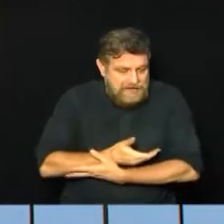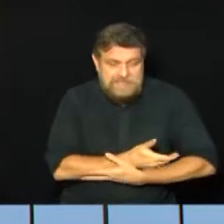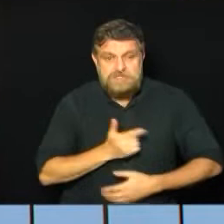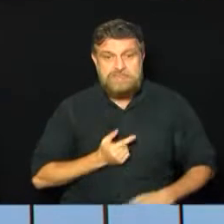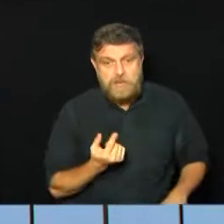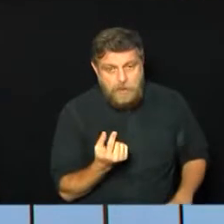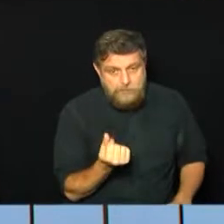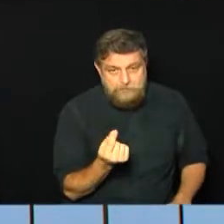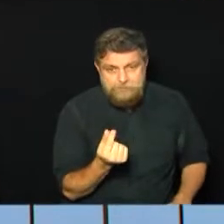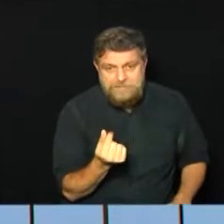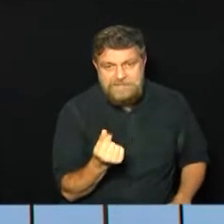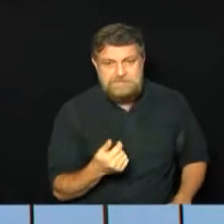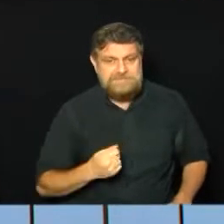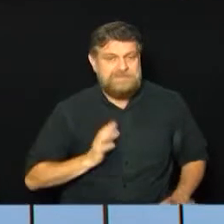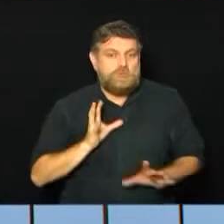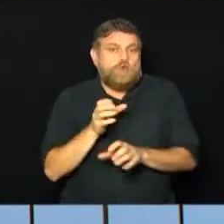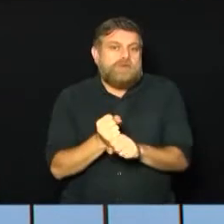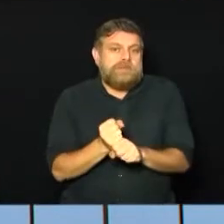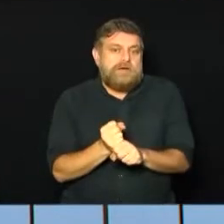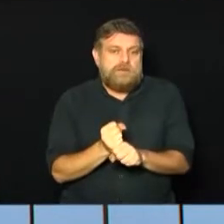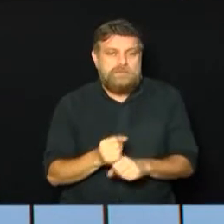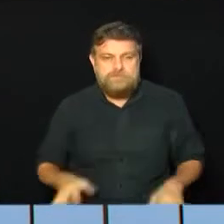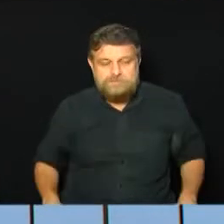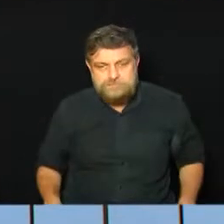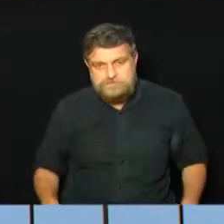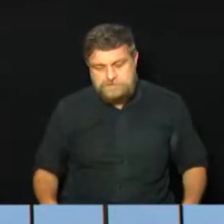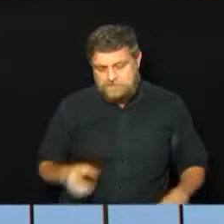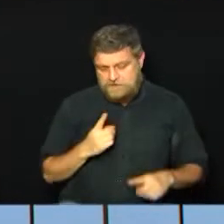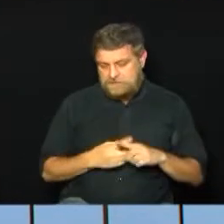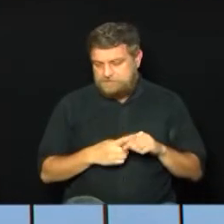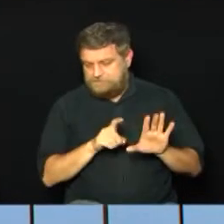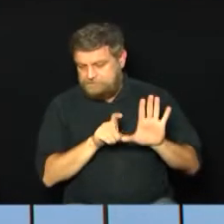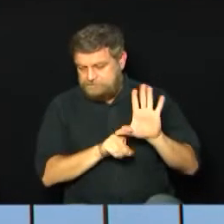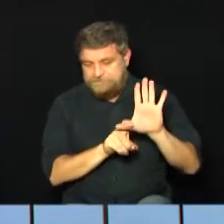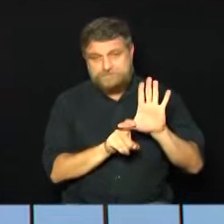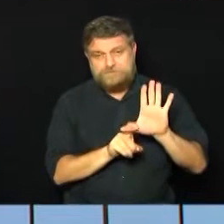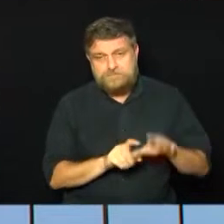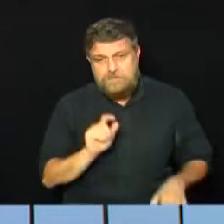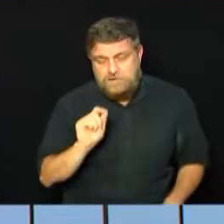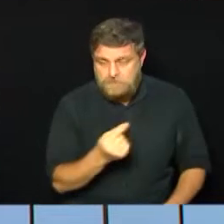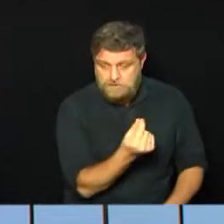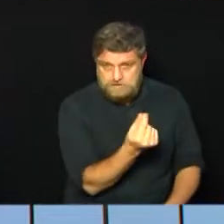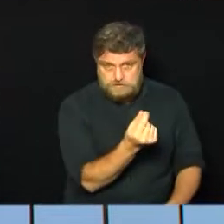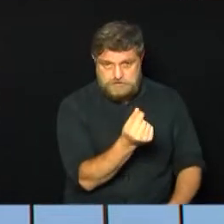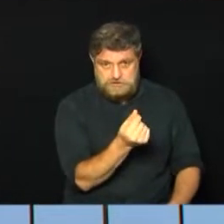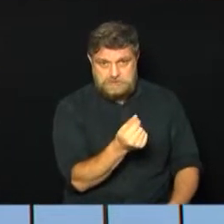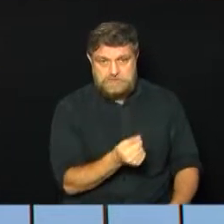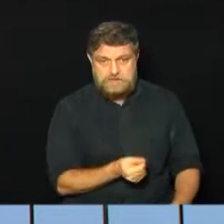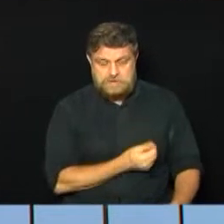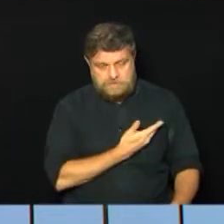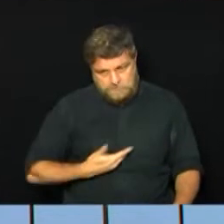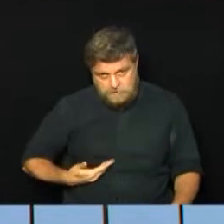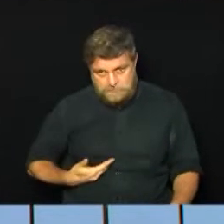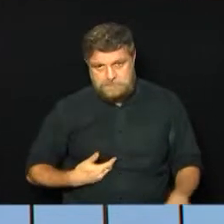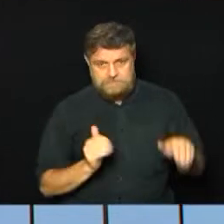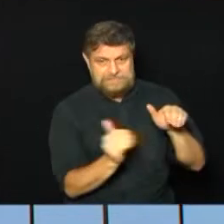que, às vezes, nem precisa ser o valor integral, porque, dependendo do caixa da prefeitura, dos fundos, etc., você